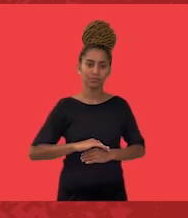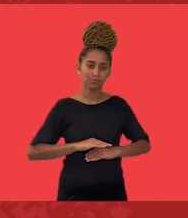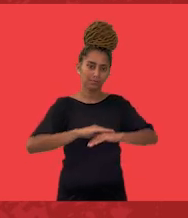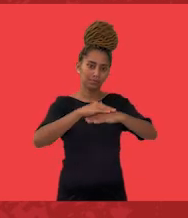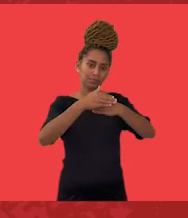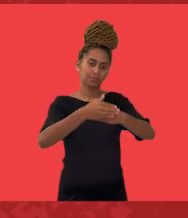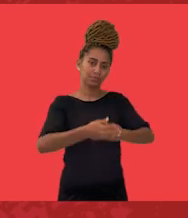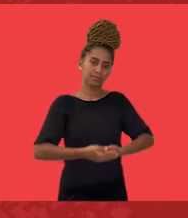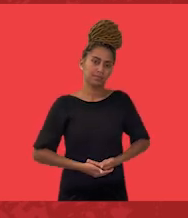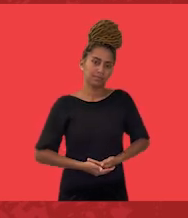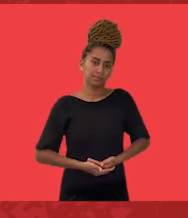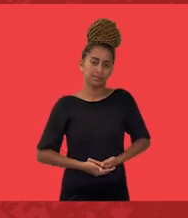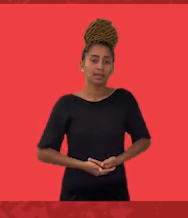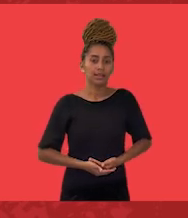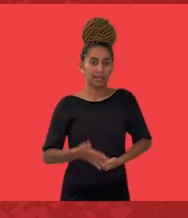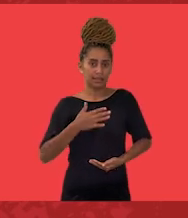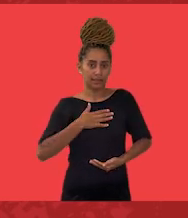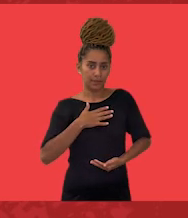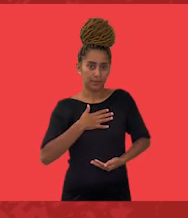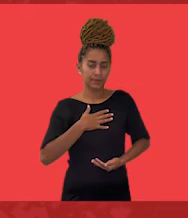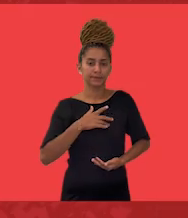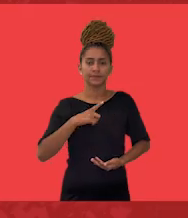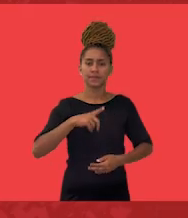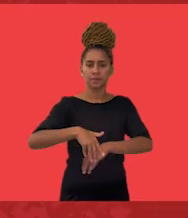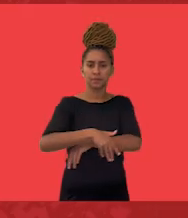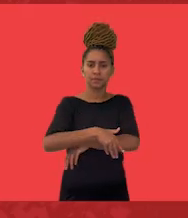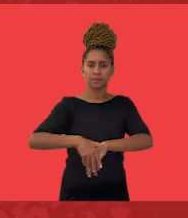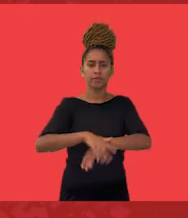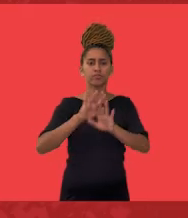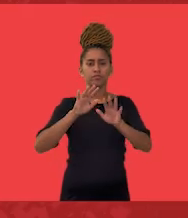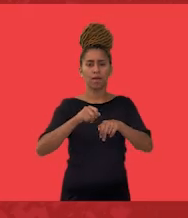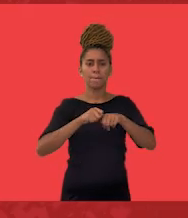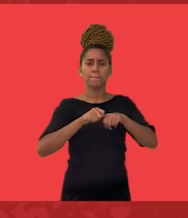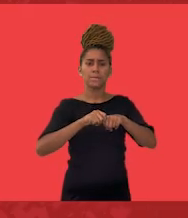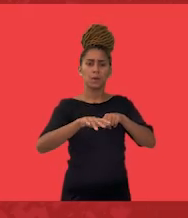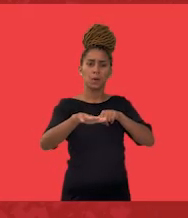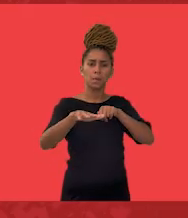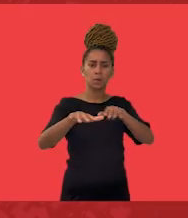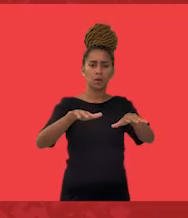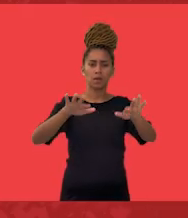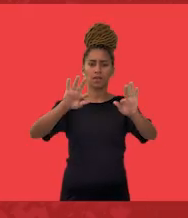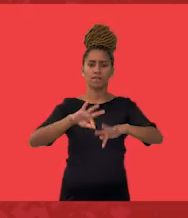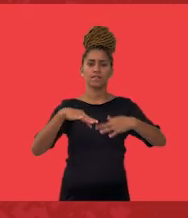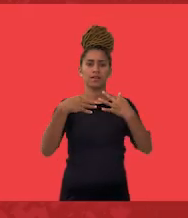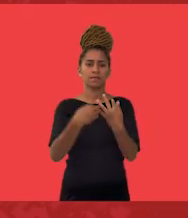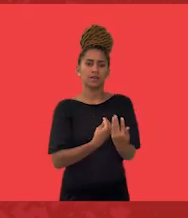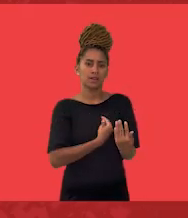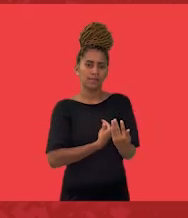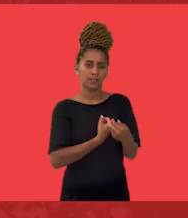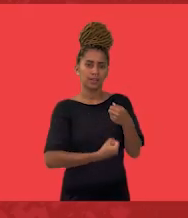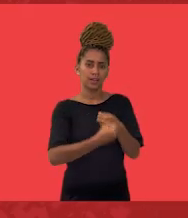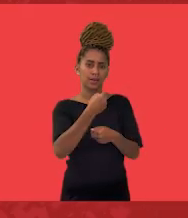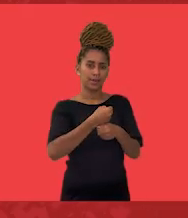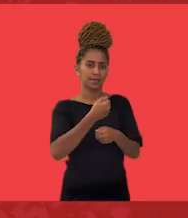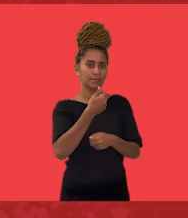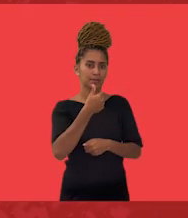à noite, pelas verrugas, essas que são provas cabais, físicas, da misteriosa